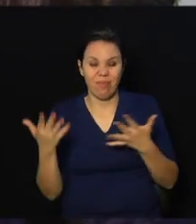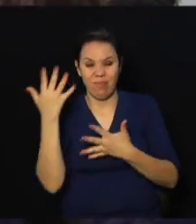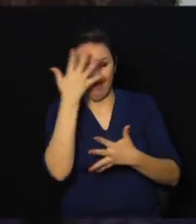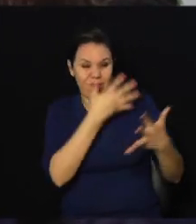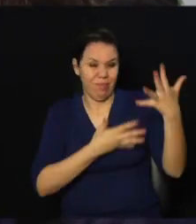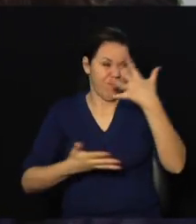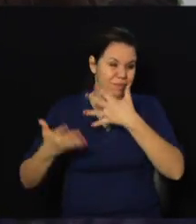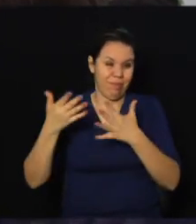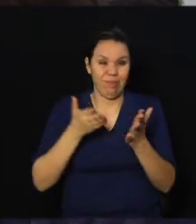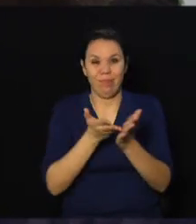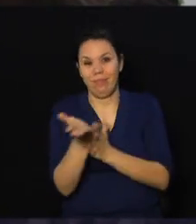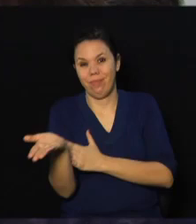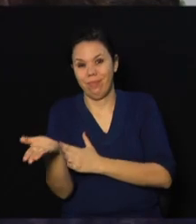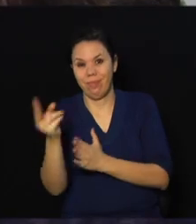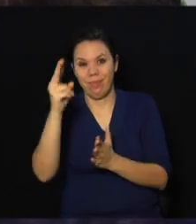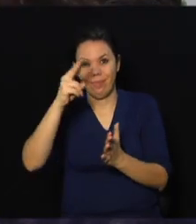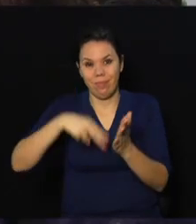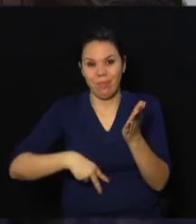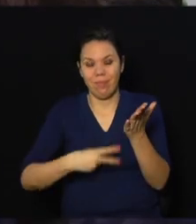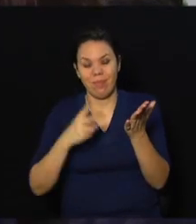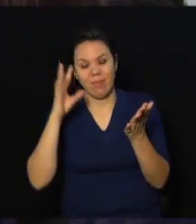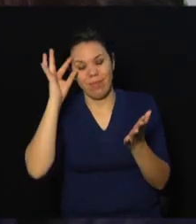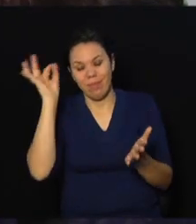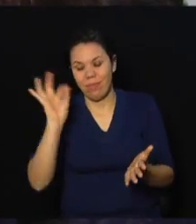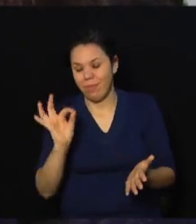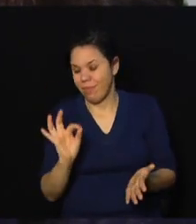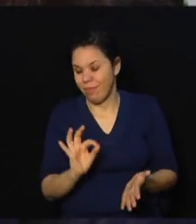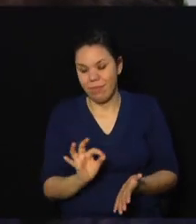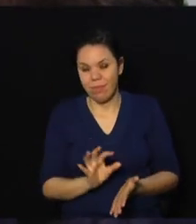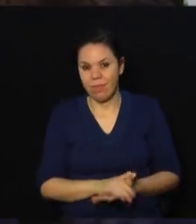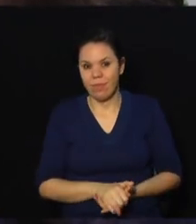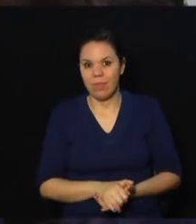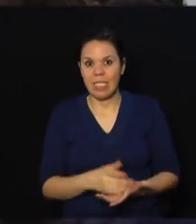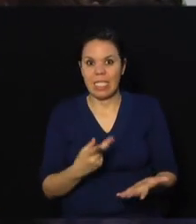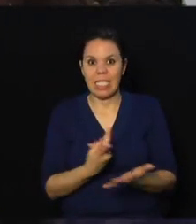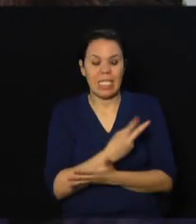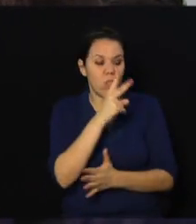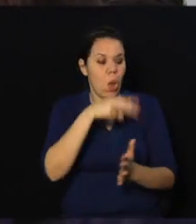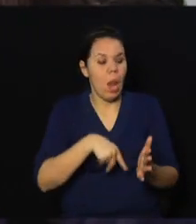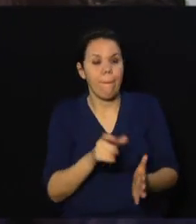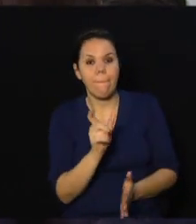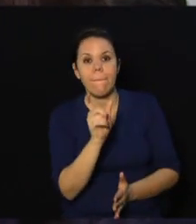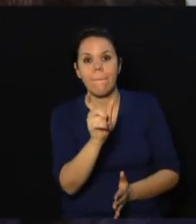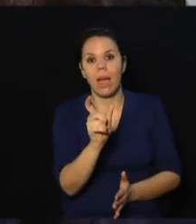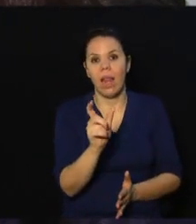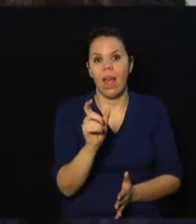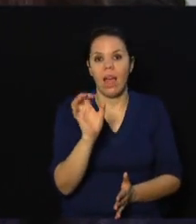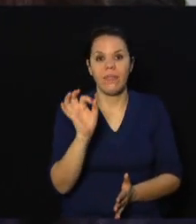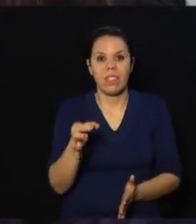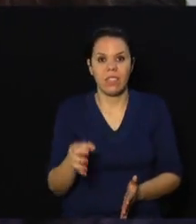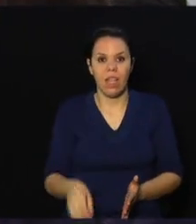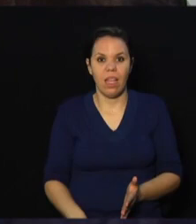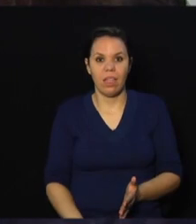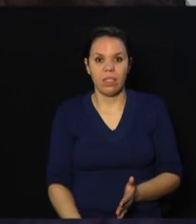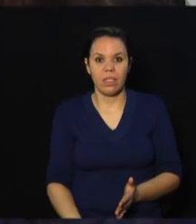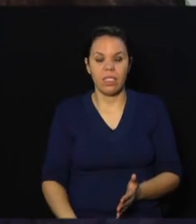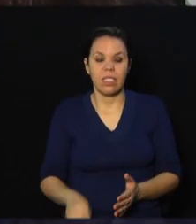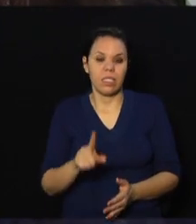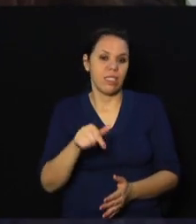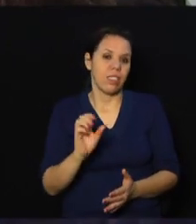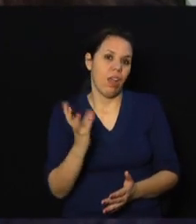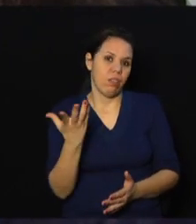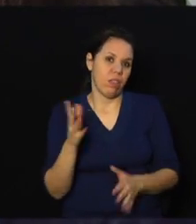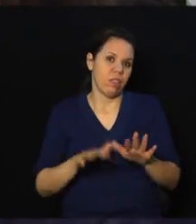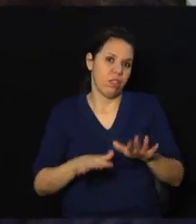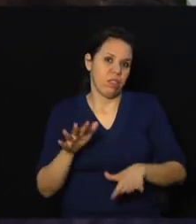na leitura, né? Interpretei ali alguma coisa errado, não li uma palavra de uma alternativa. E isso acaba levando,